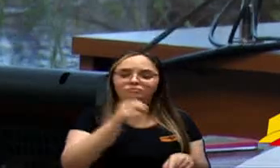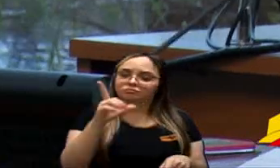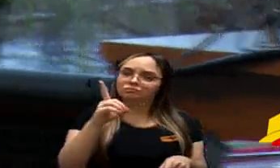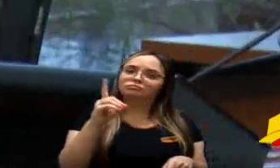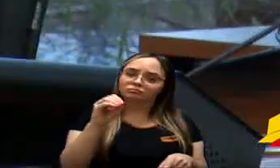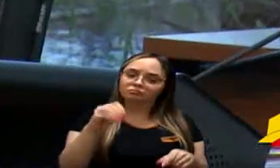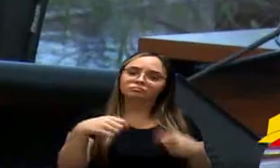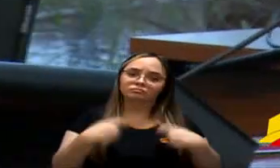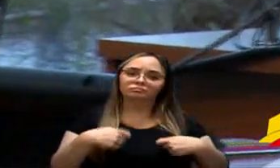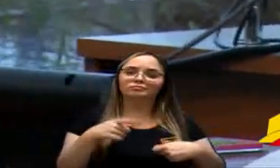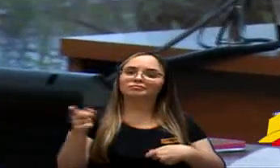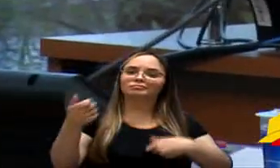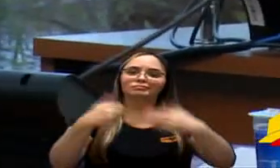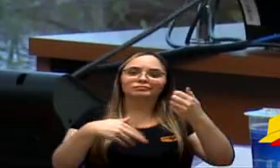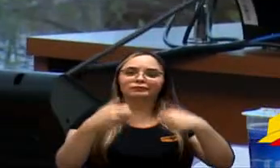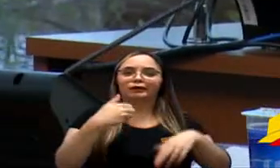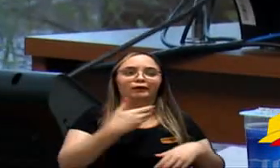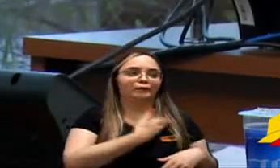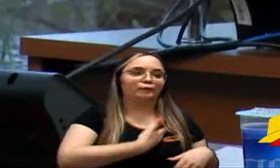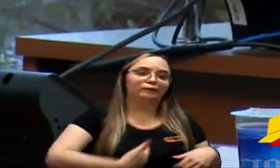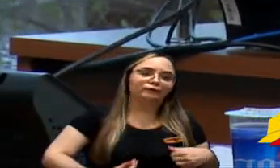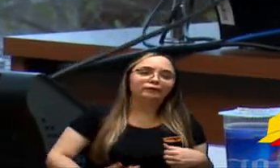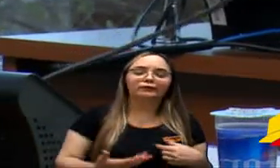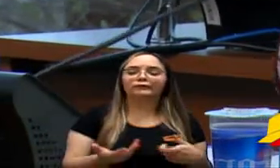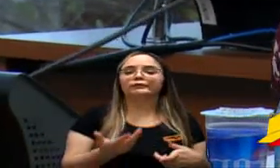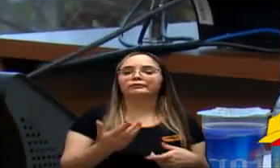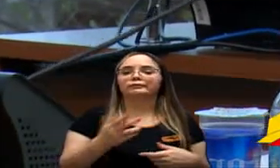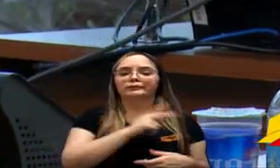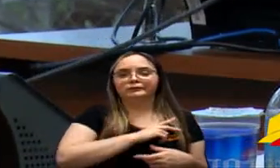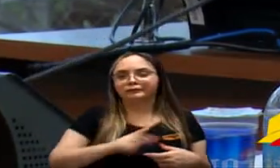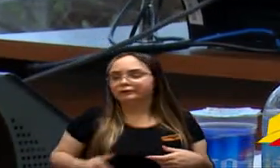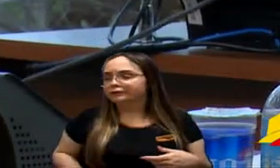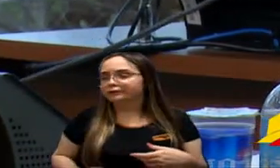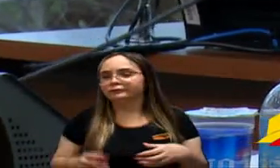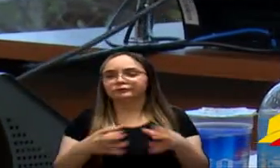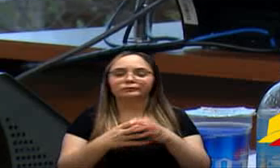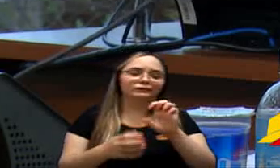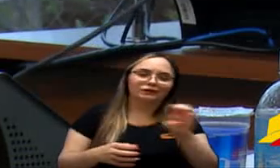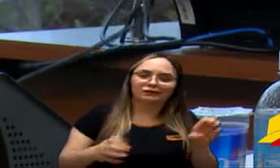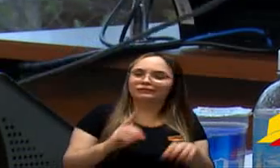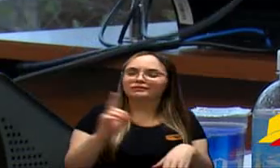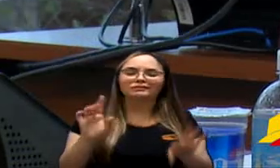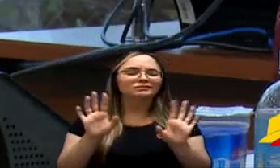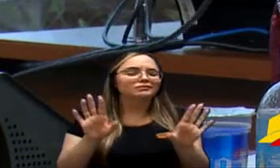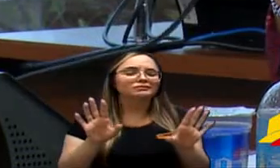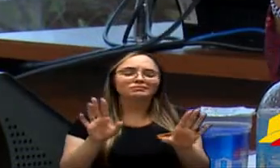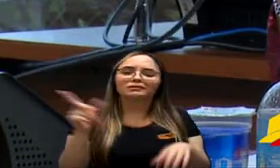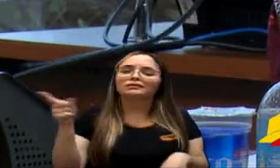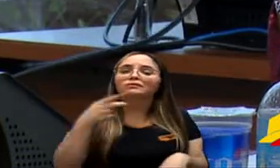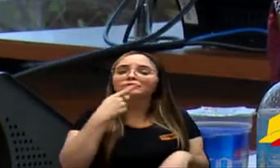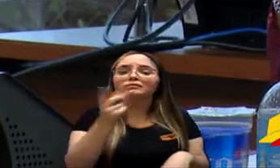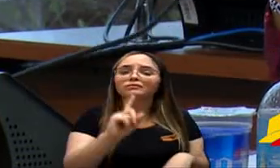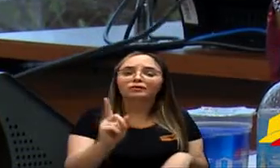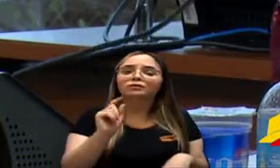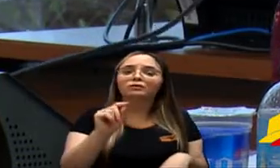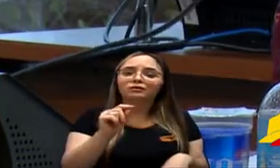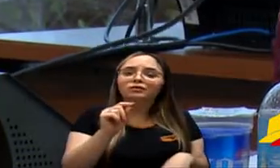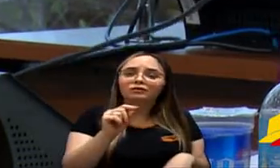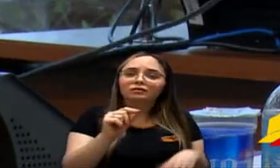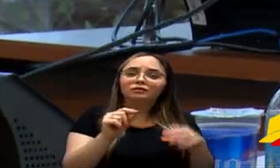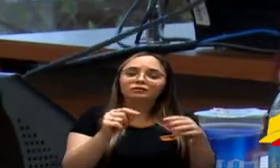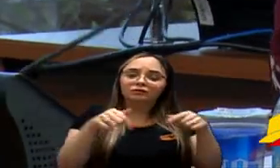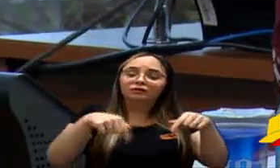ele traz a questão para o governo federal, fala da esquerda, mas ele não se apega à